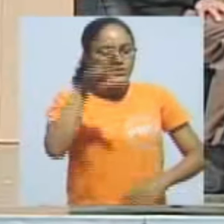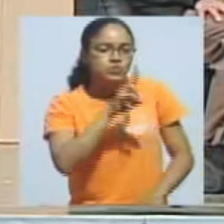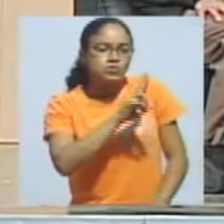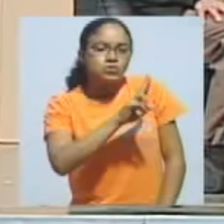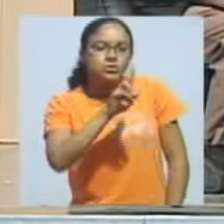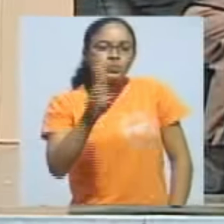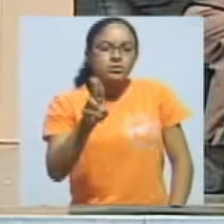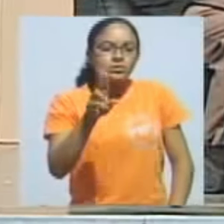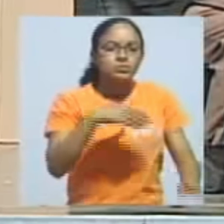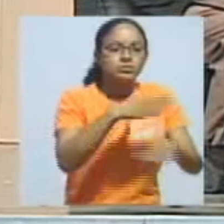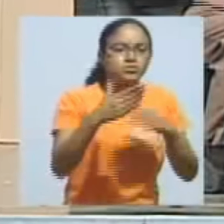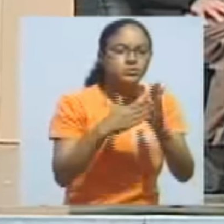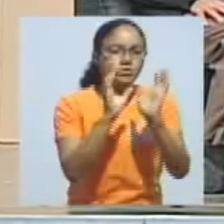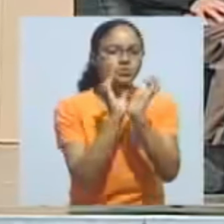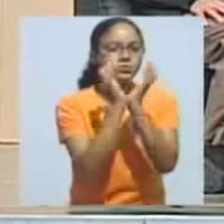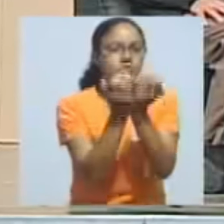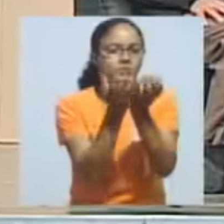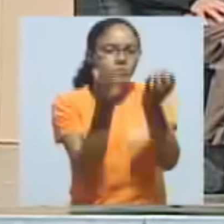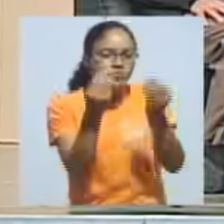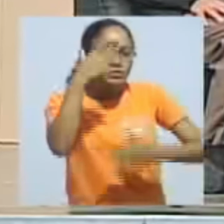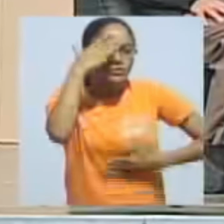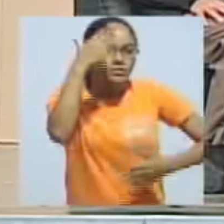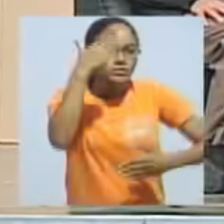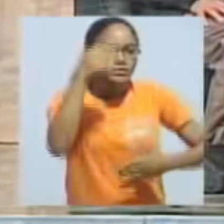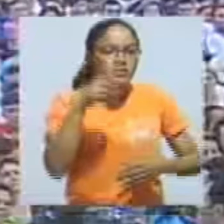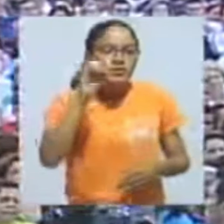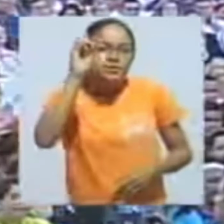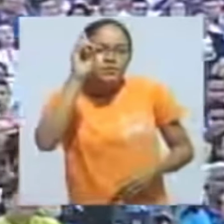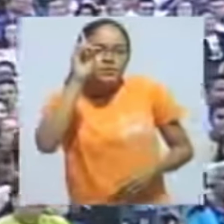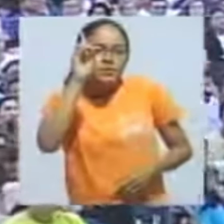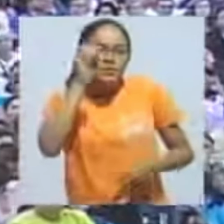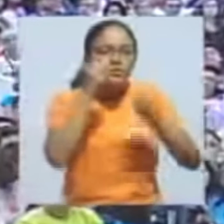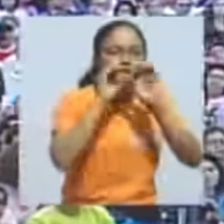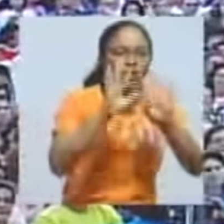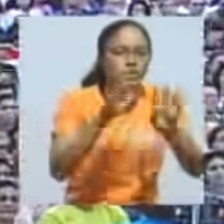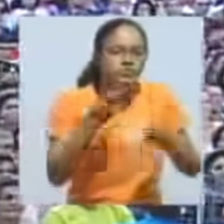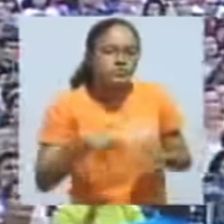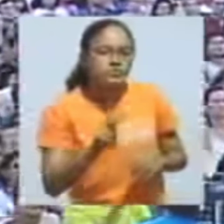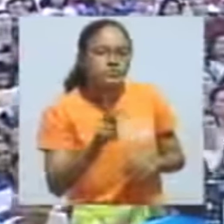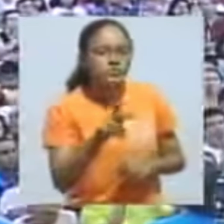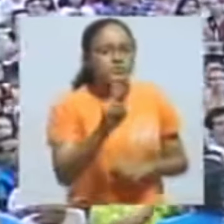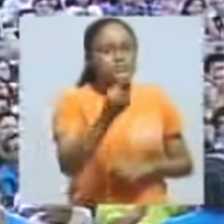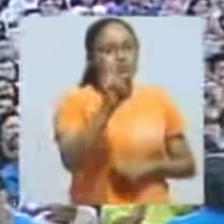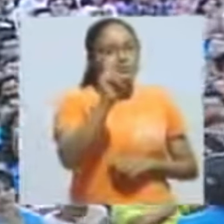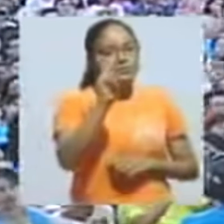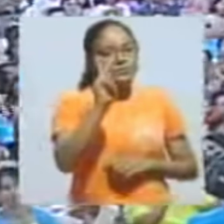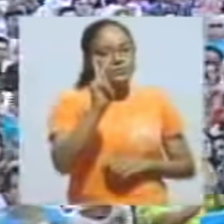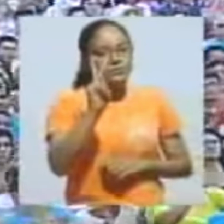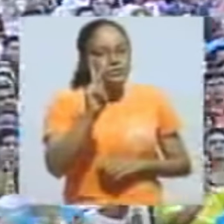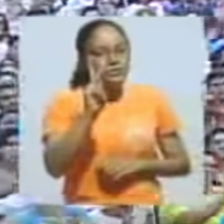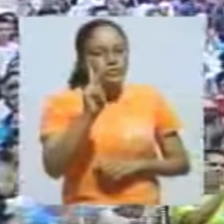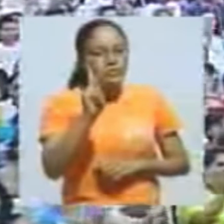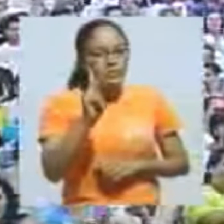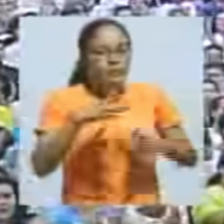Betânia, muito obrigado. Deus lhe pague. E a sua bênção mais uma vez, Dom Alberto. Um grande